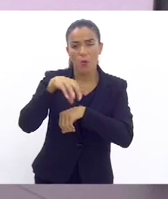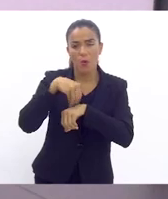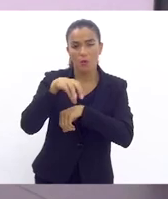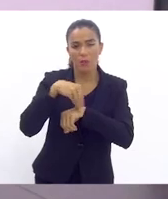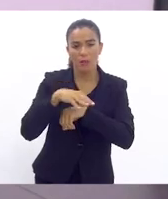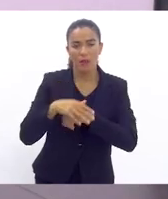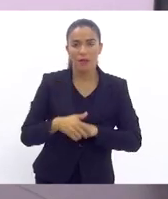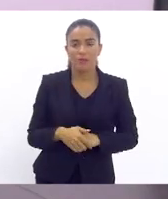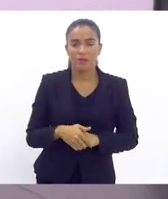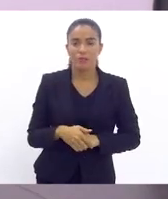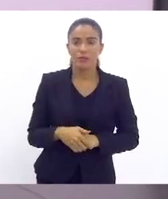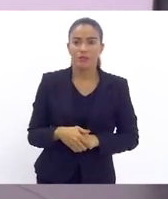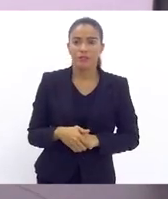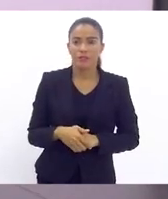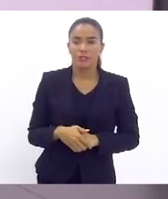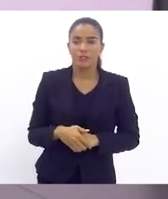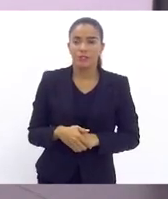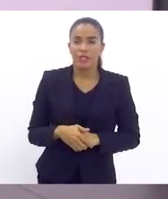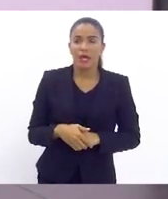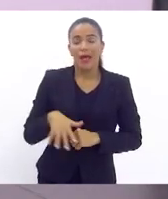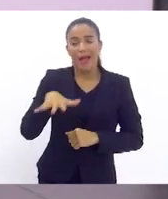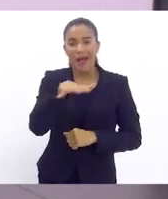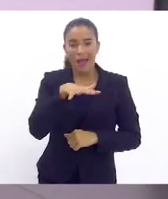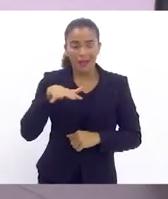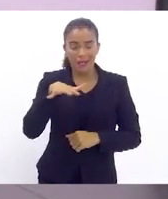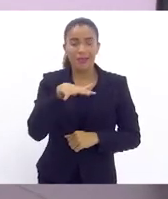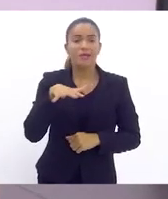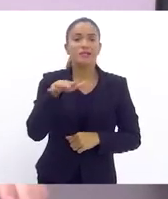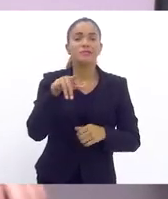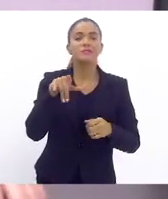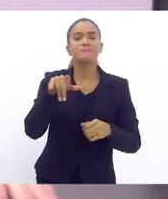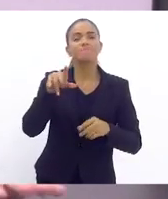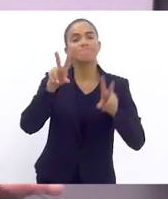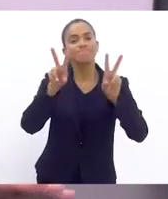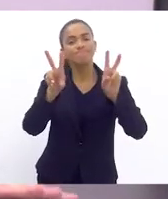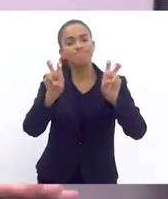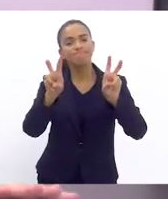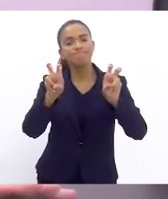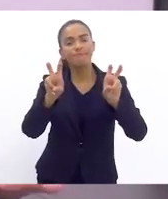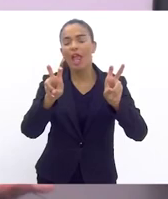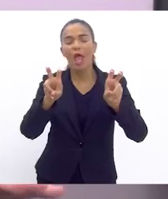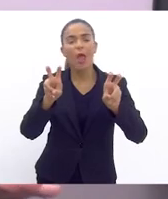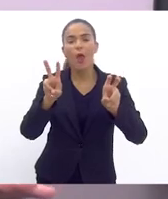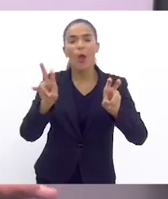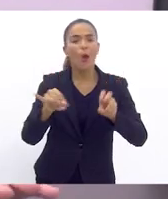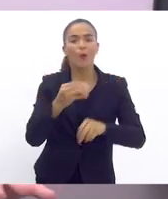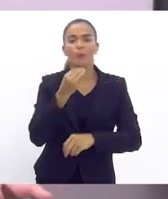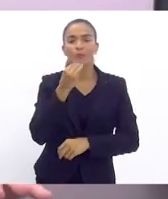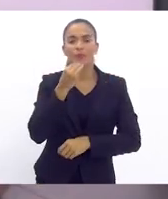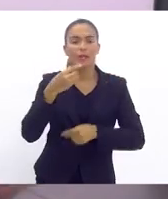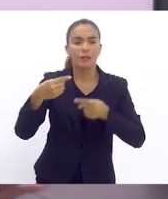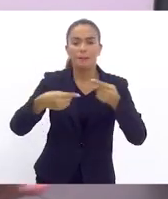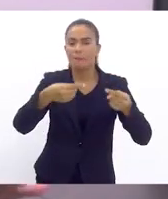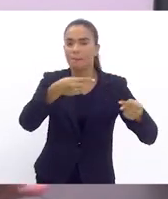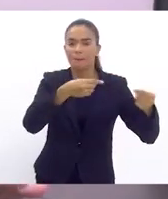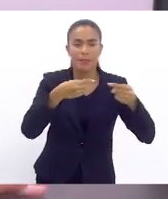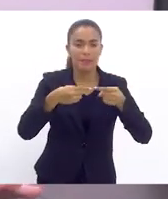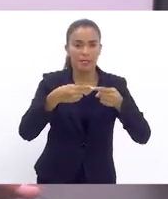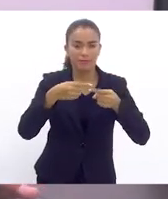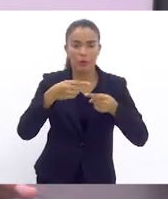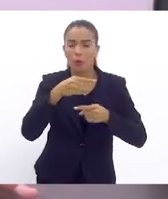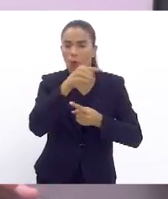a grande A grande questão que levanto é a nossa oportunidade de debater e chegar em soluções